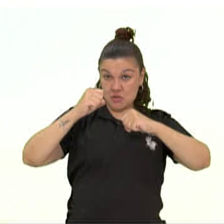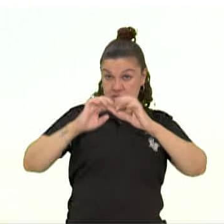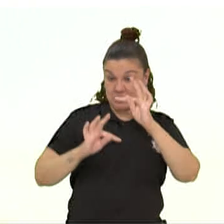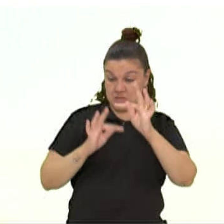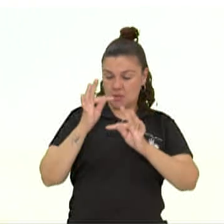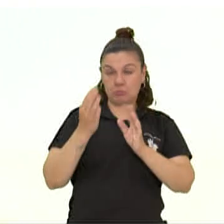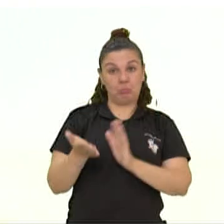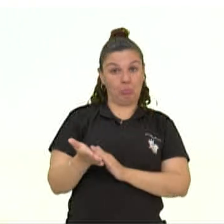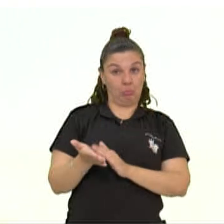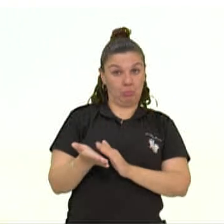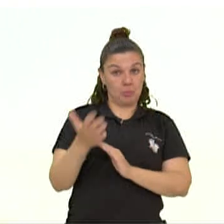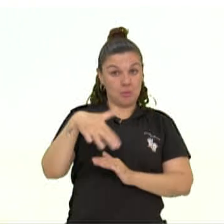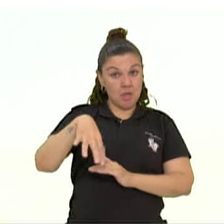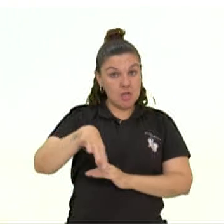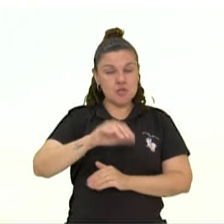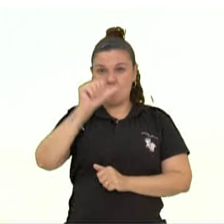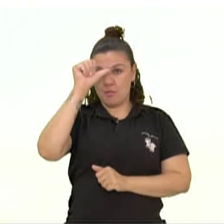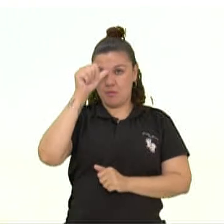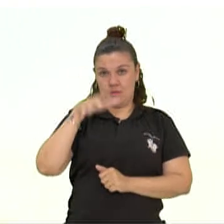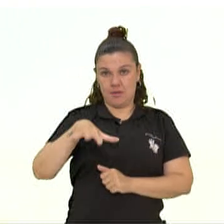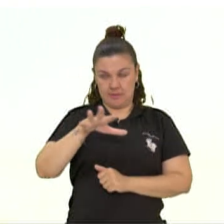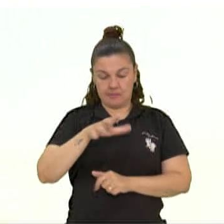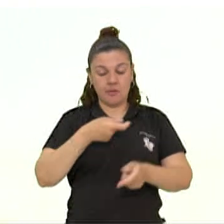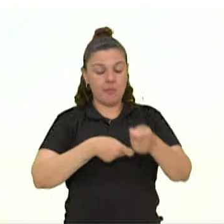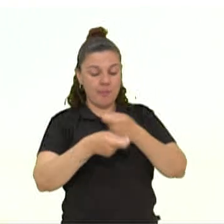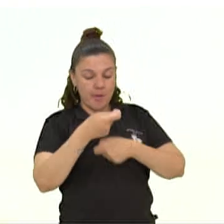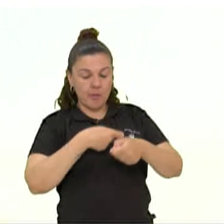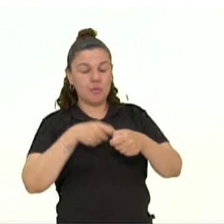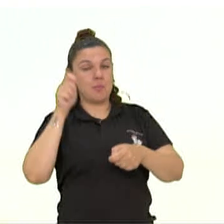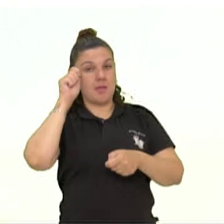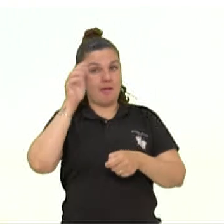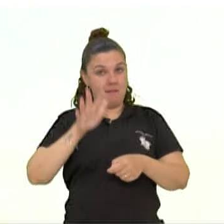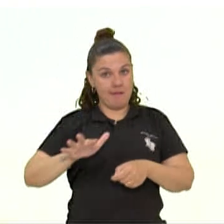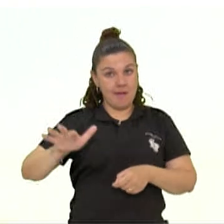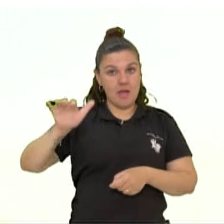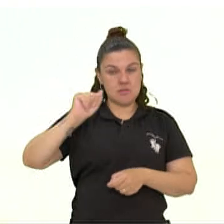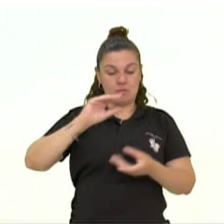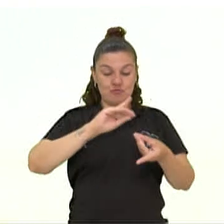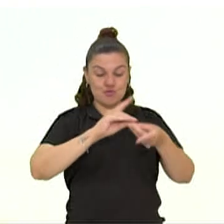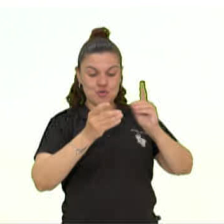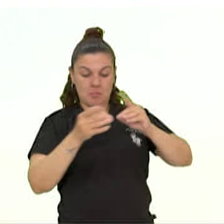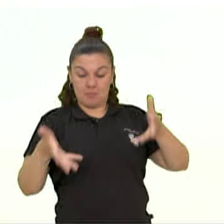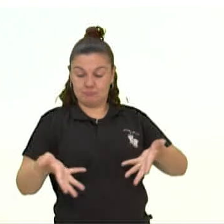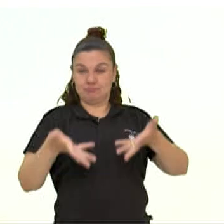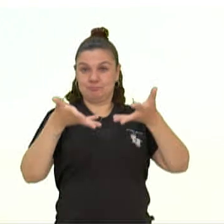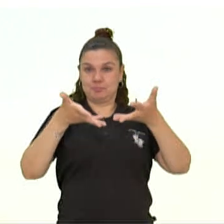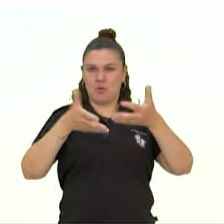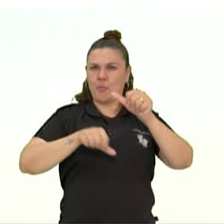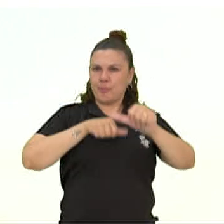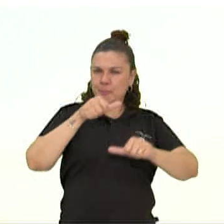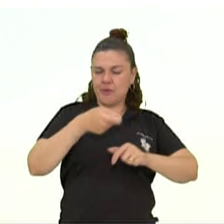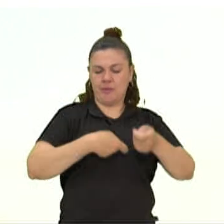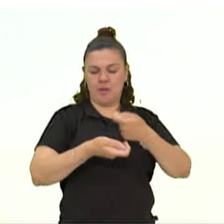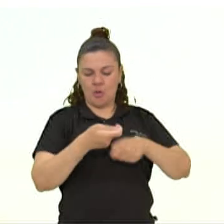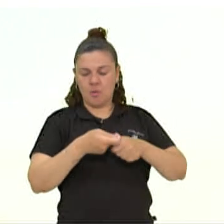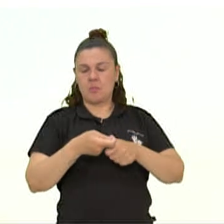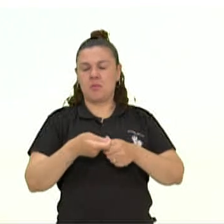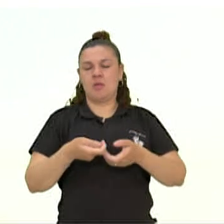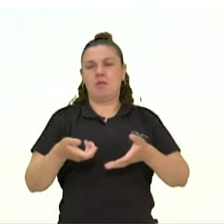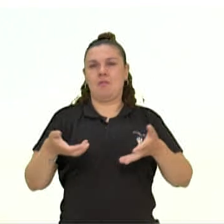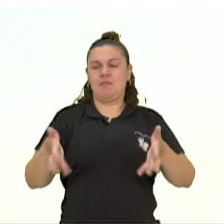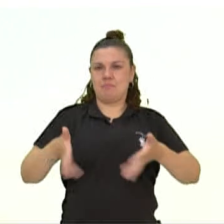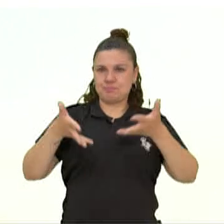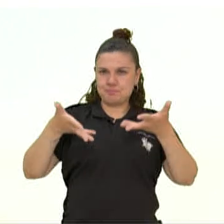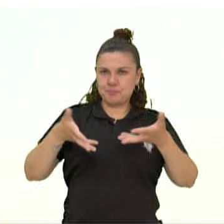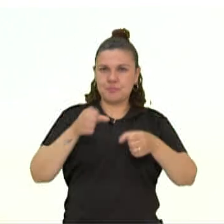tecnológico. As economias asiáticas, em geral, vêm apresentando um dinamismo maior, com reformas econômicas, crescimento